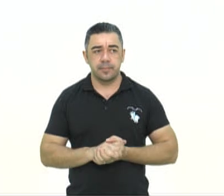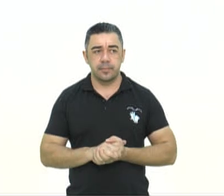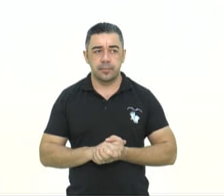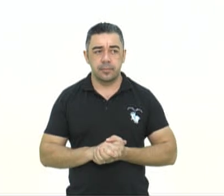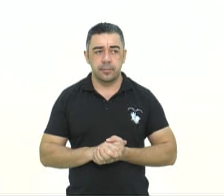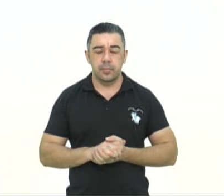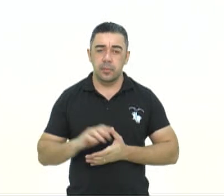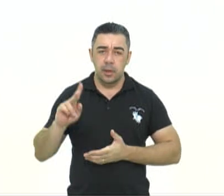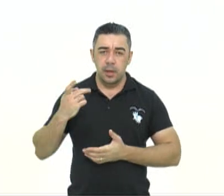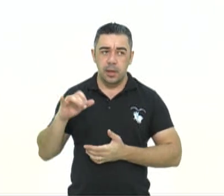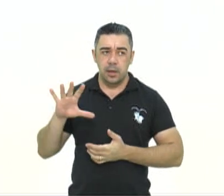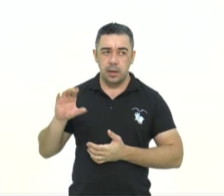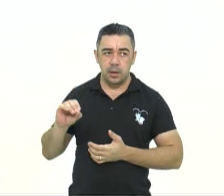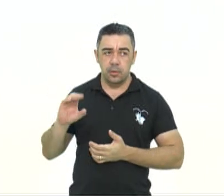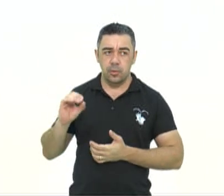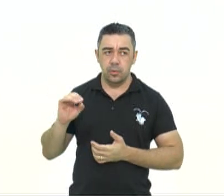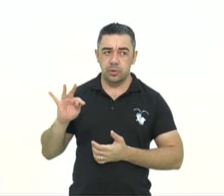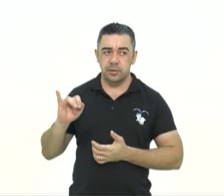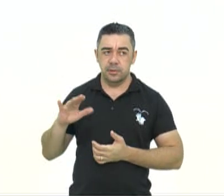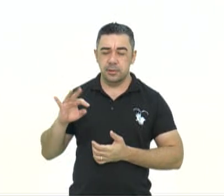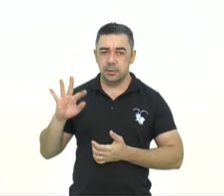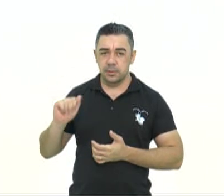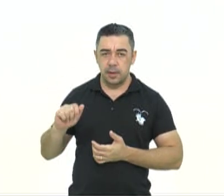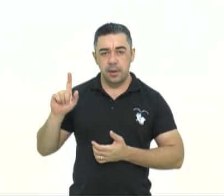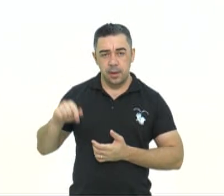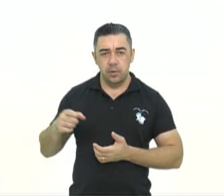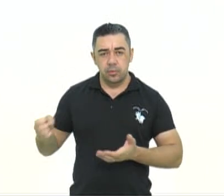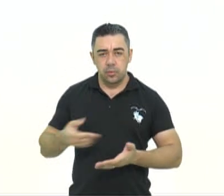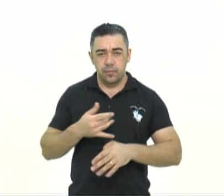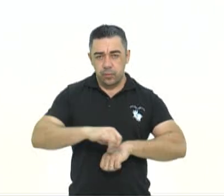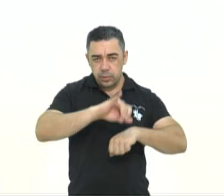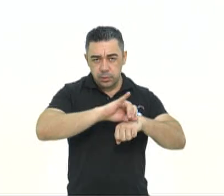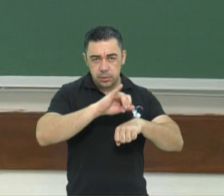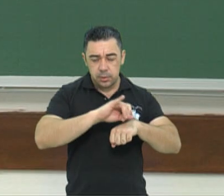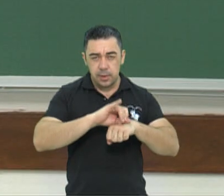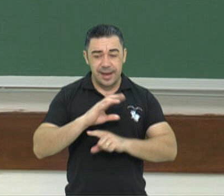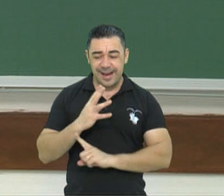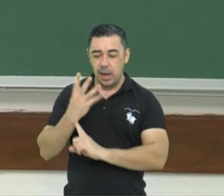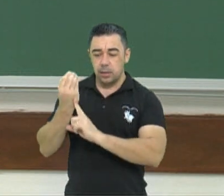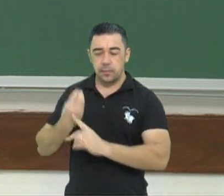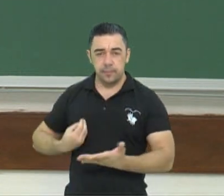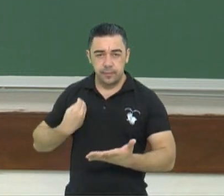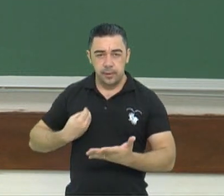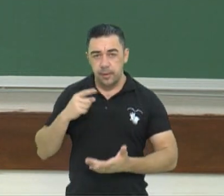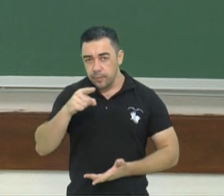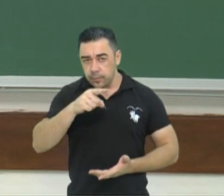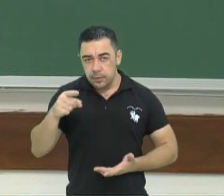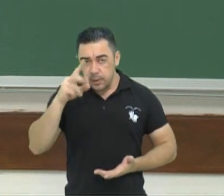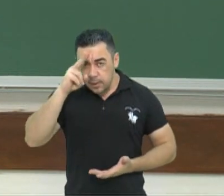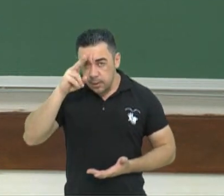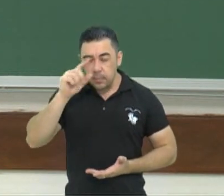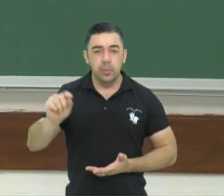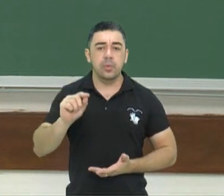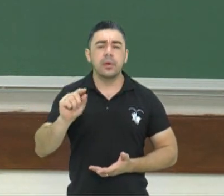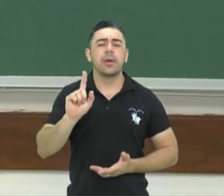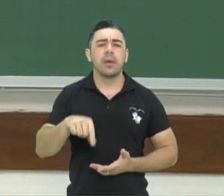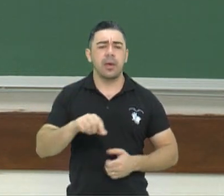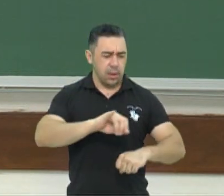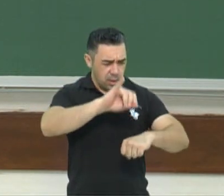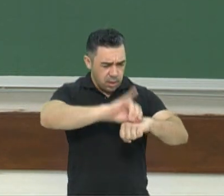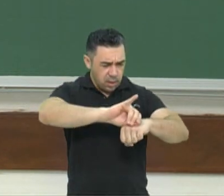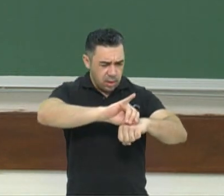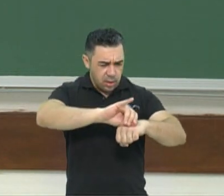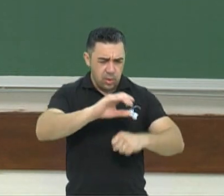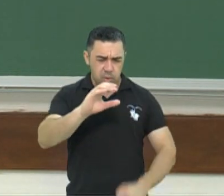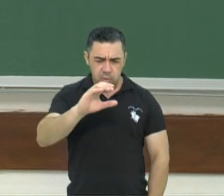artista performático, pintor e escultor, tema principal, arte e vida. Lembrando vocês, com relação ao concreto, você lembra que